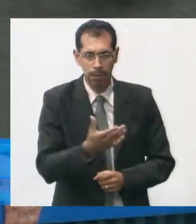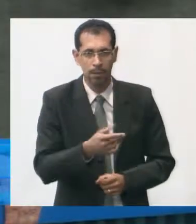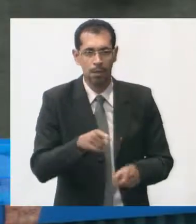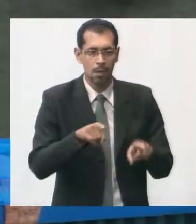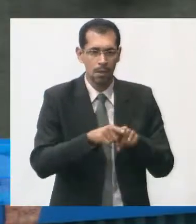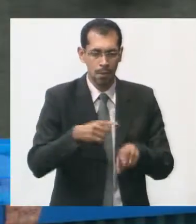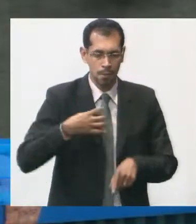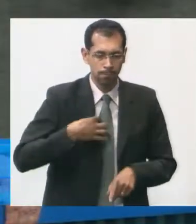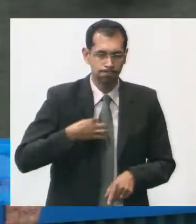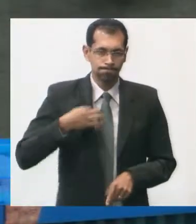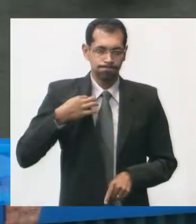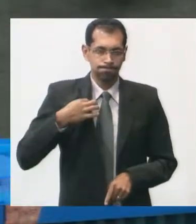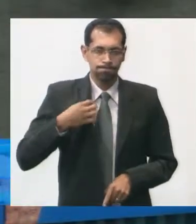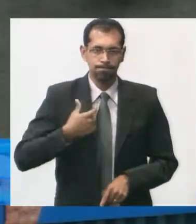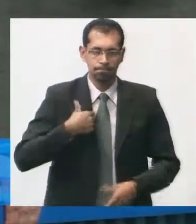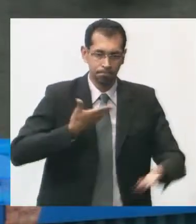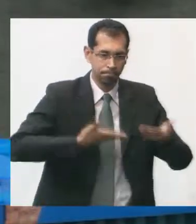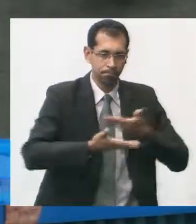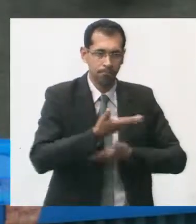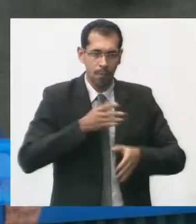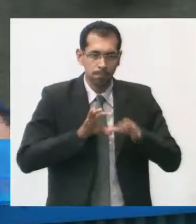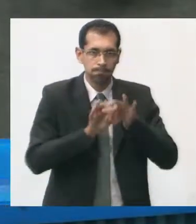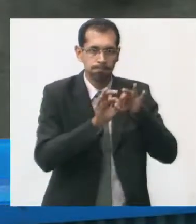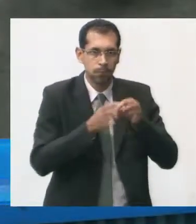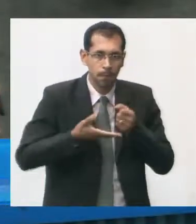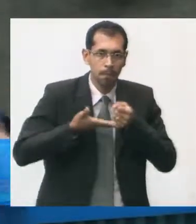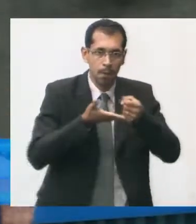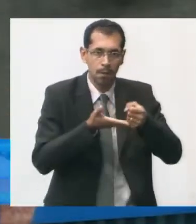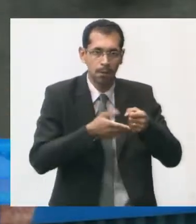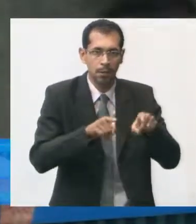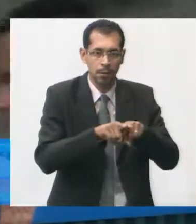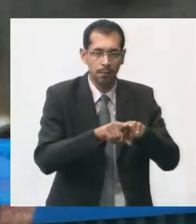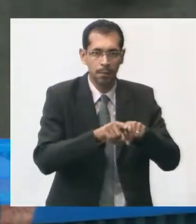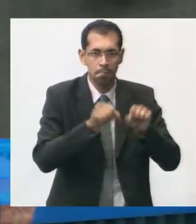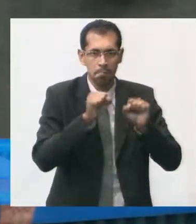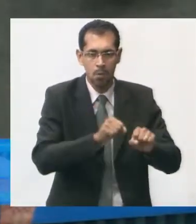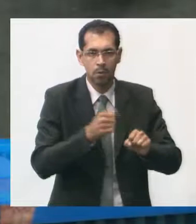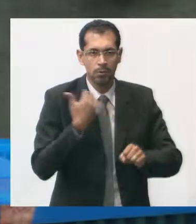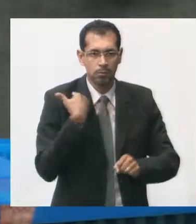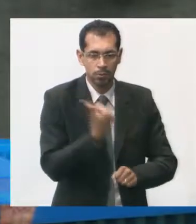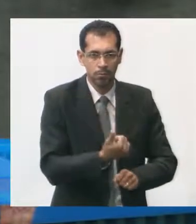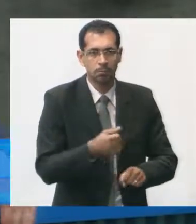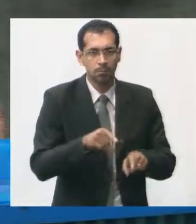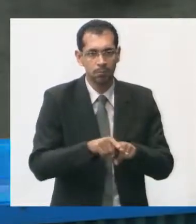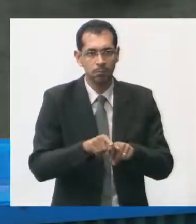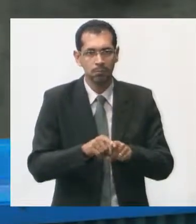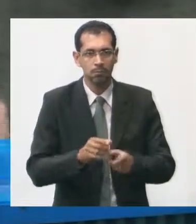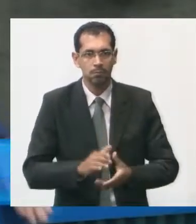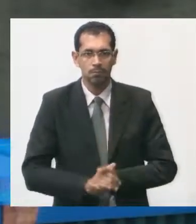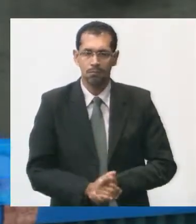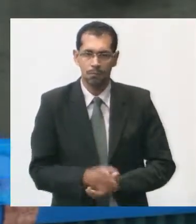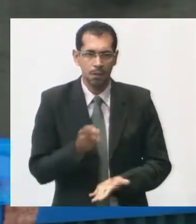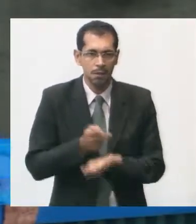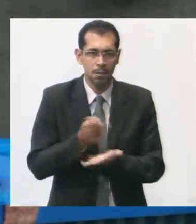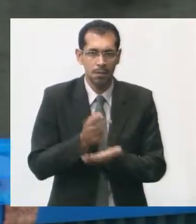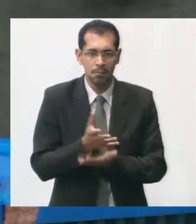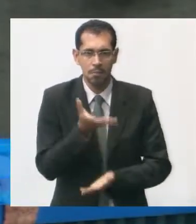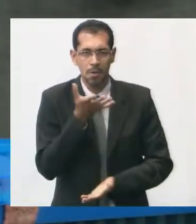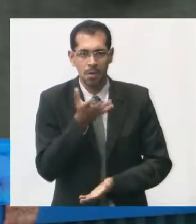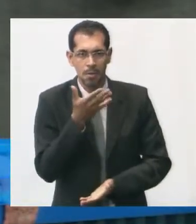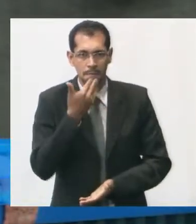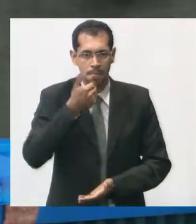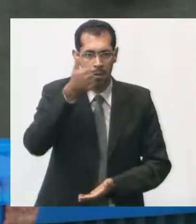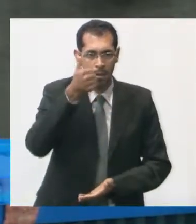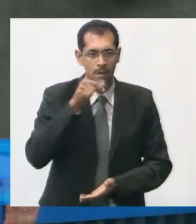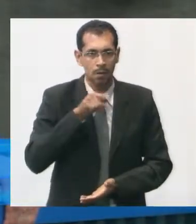naquilo que for preciso e que tiver ao nosso alcance, né? Buscando sempre o melhor para a nossa